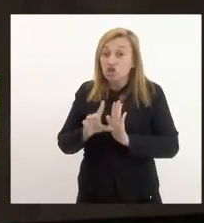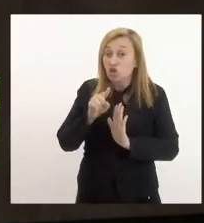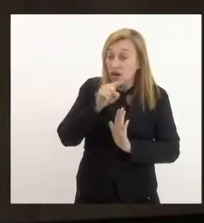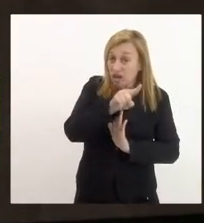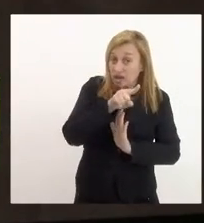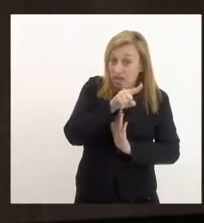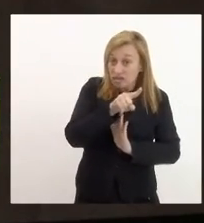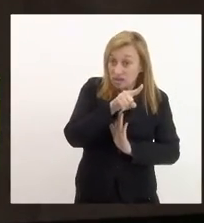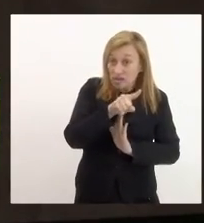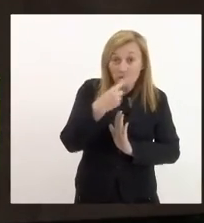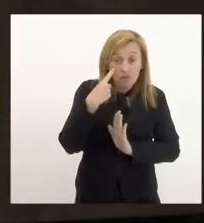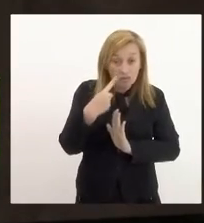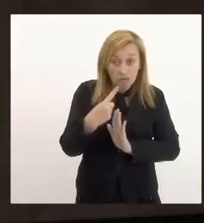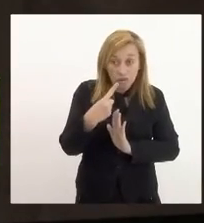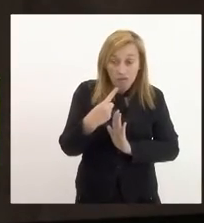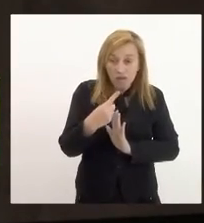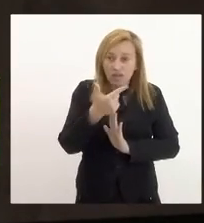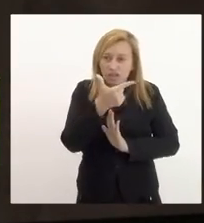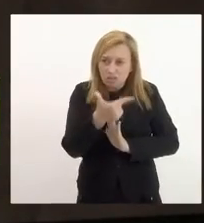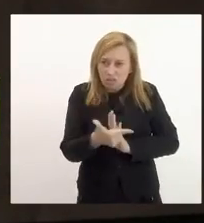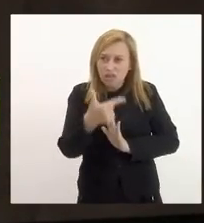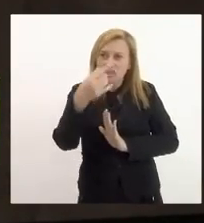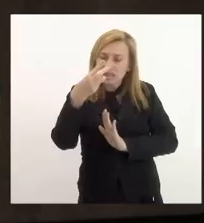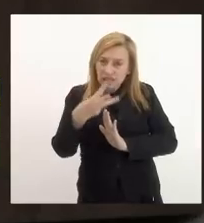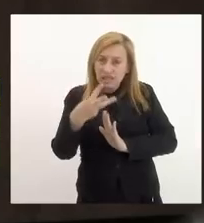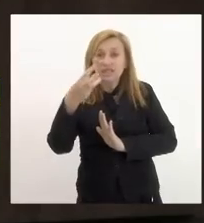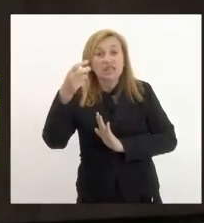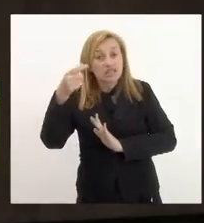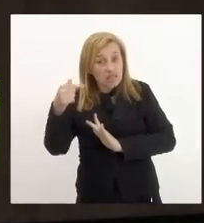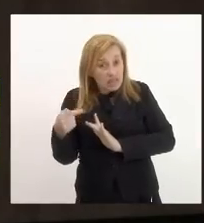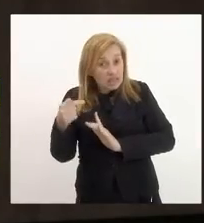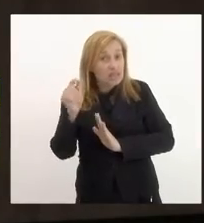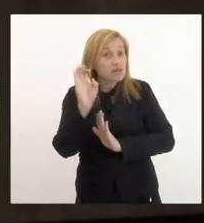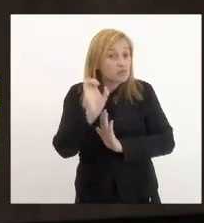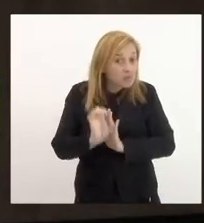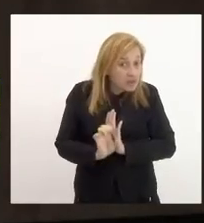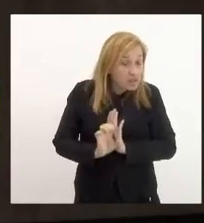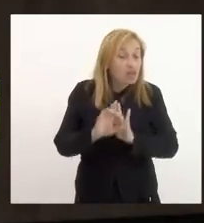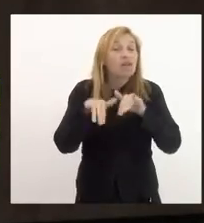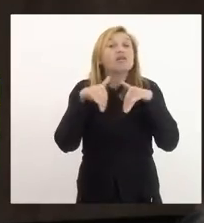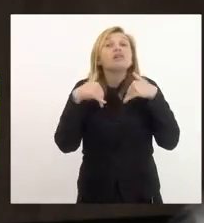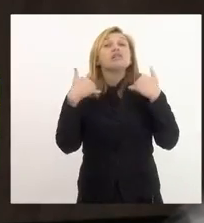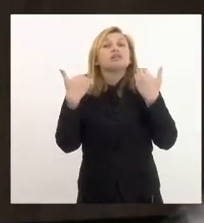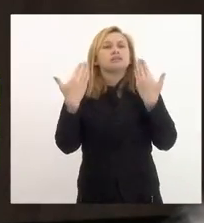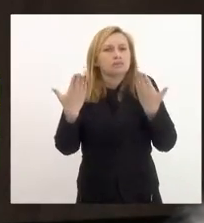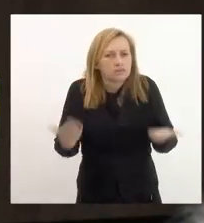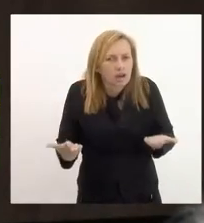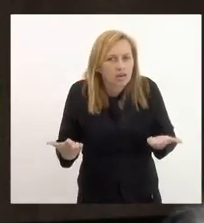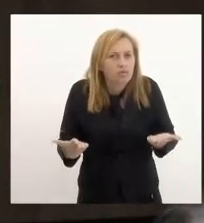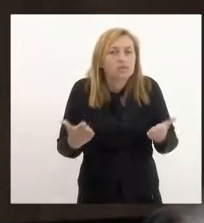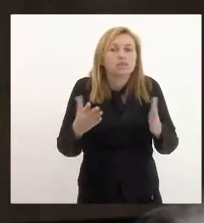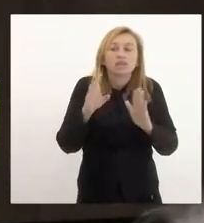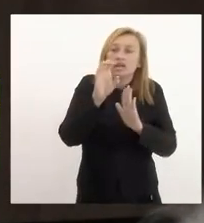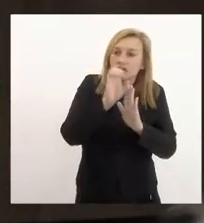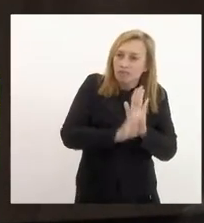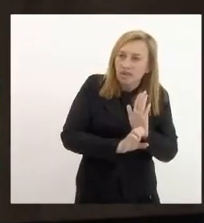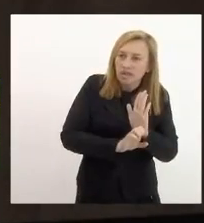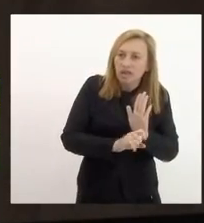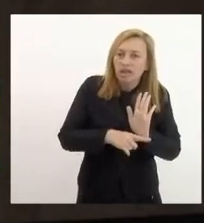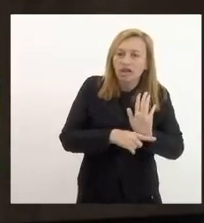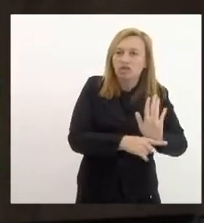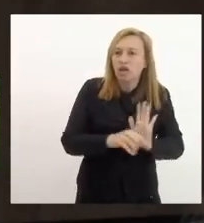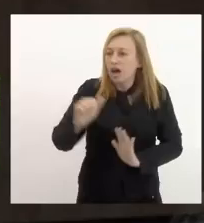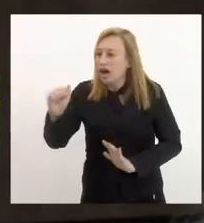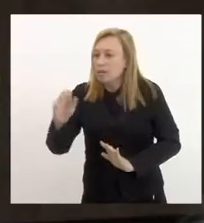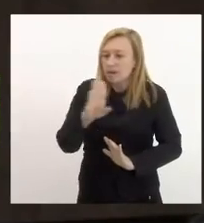viu Presidente eu tô aqui com ela dá 237 emendas então tem emendas a que contempla a b